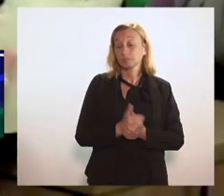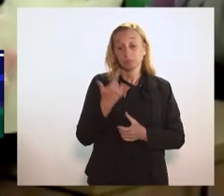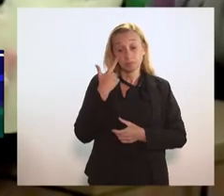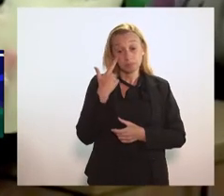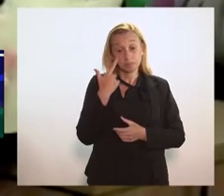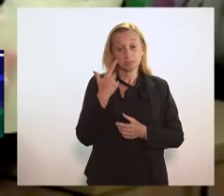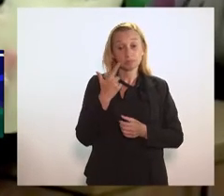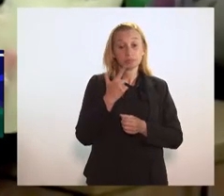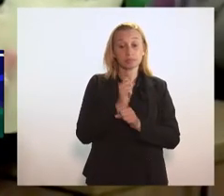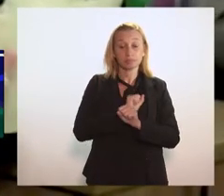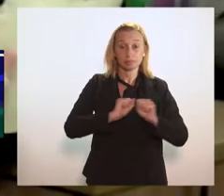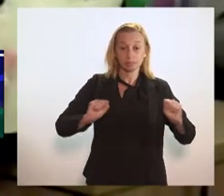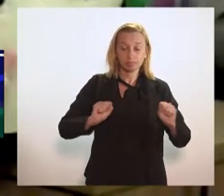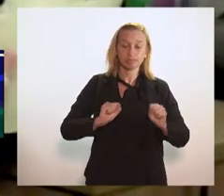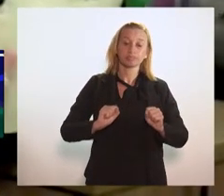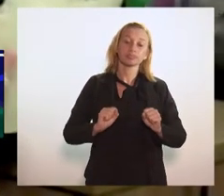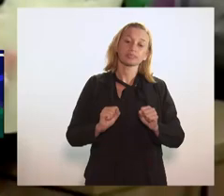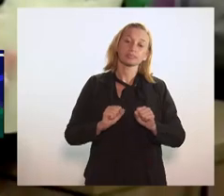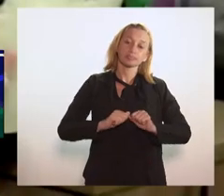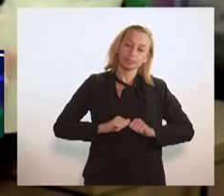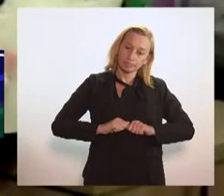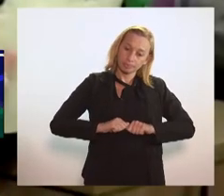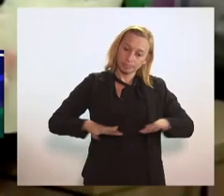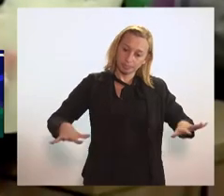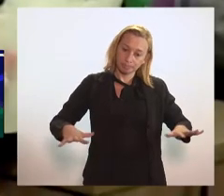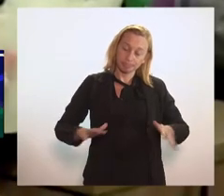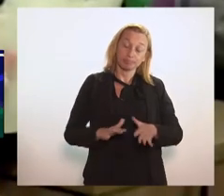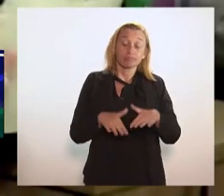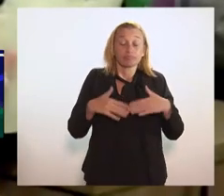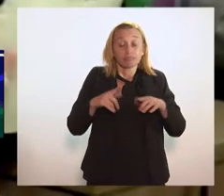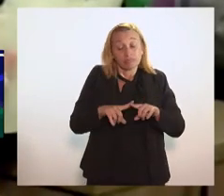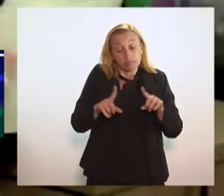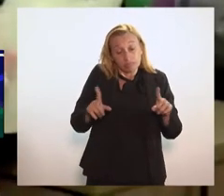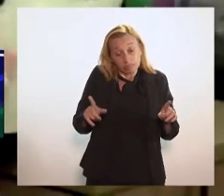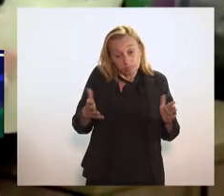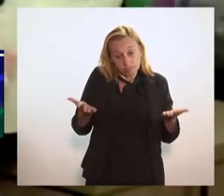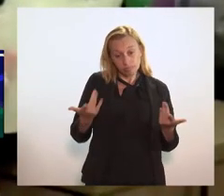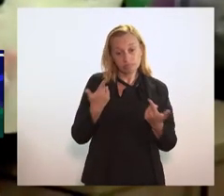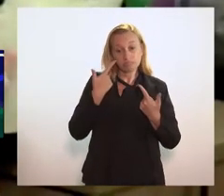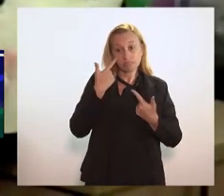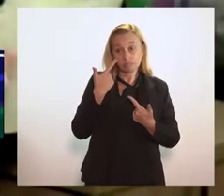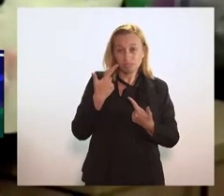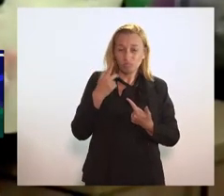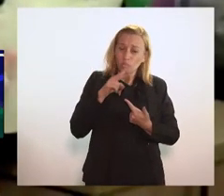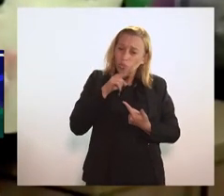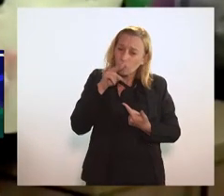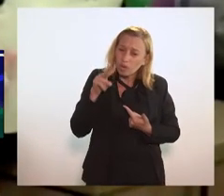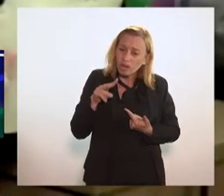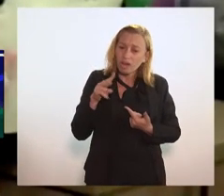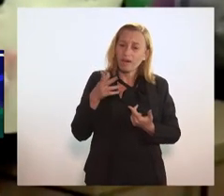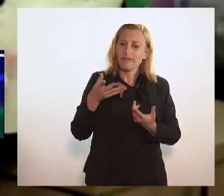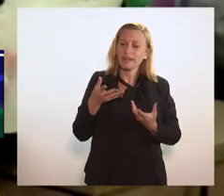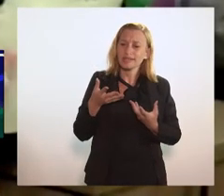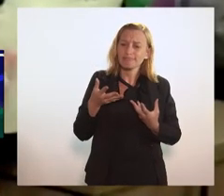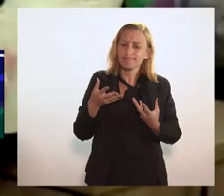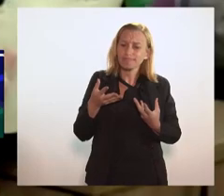vermos livres dessa pandemia, né? Mas com um olhar muito